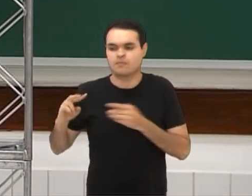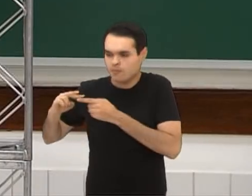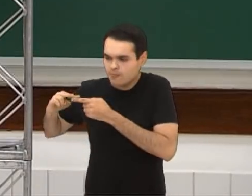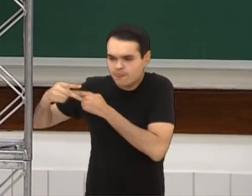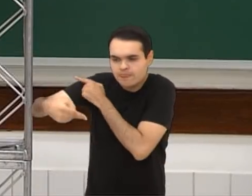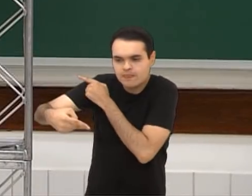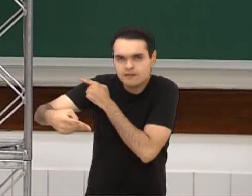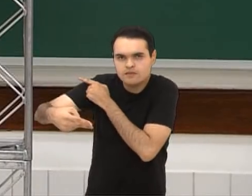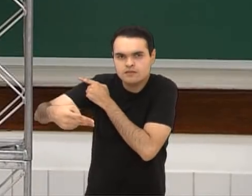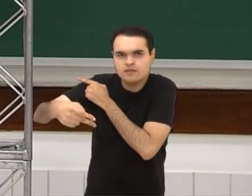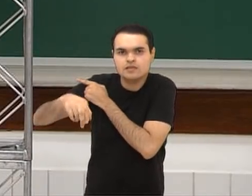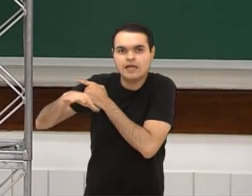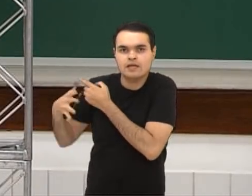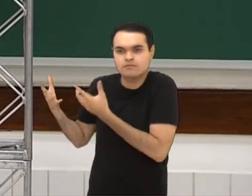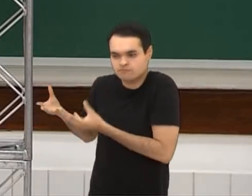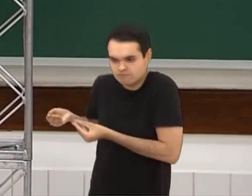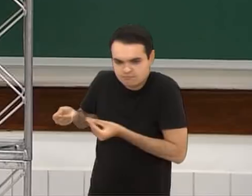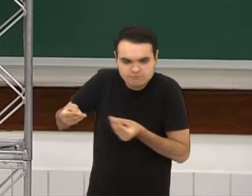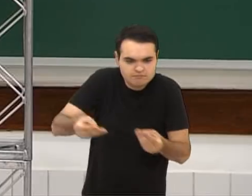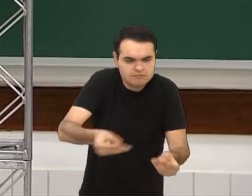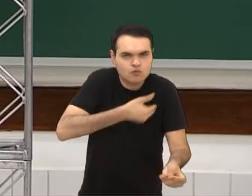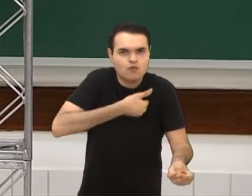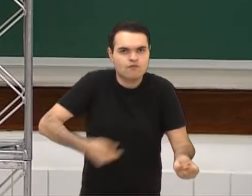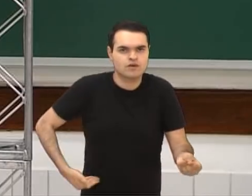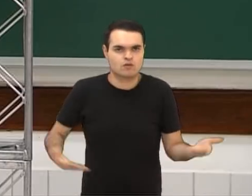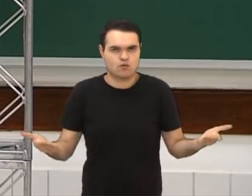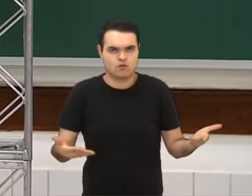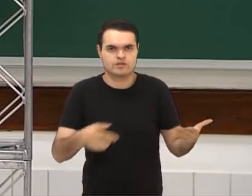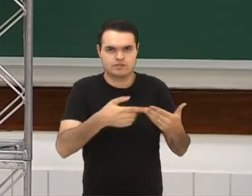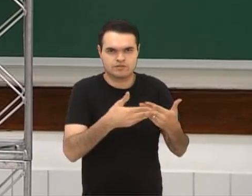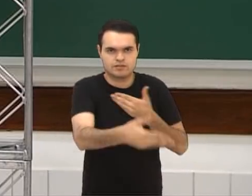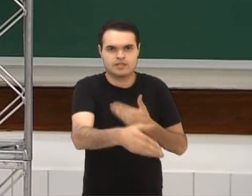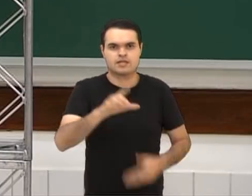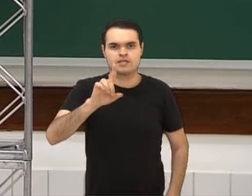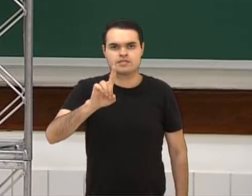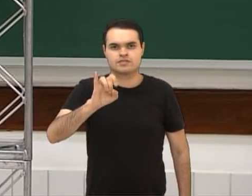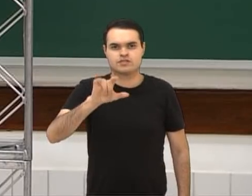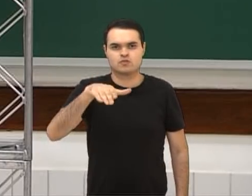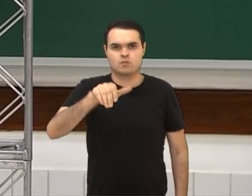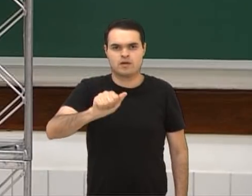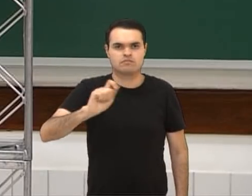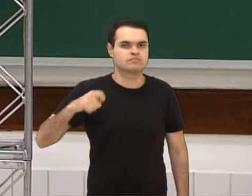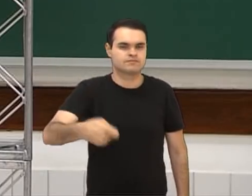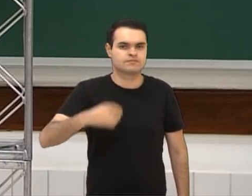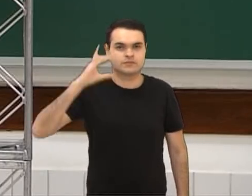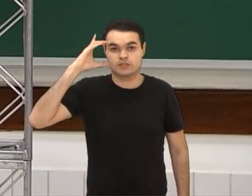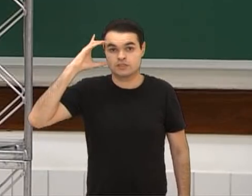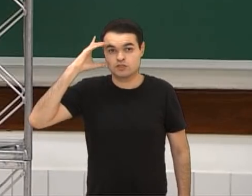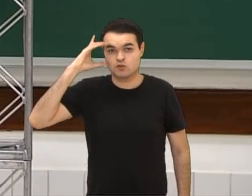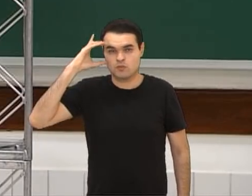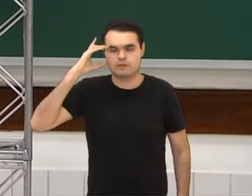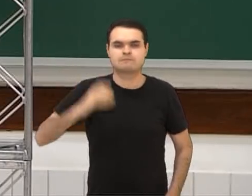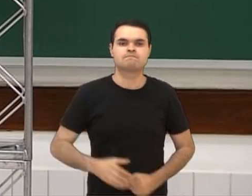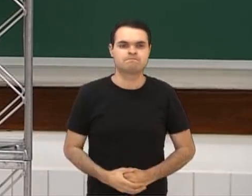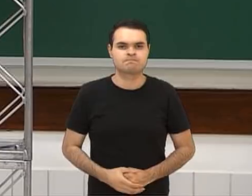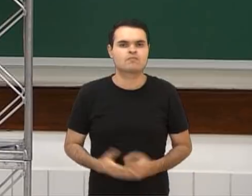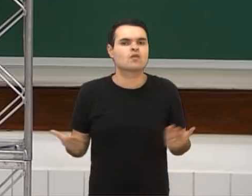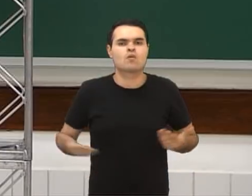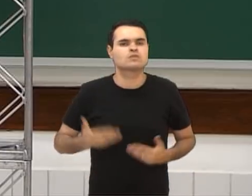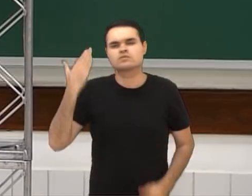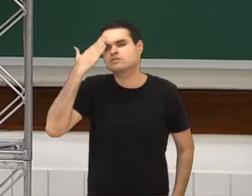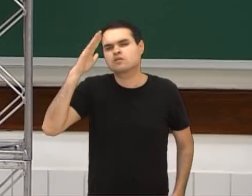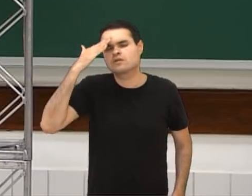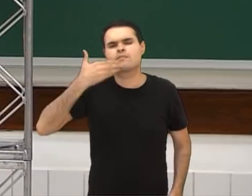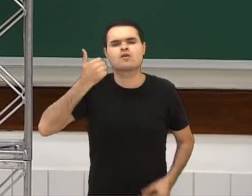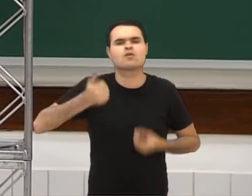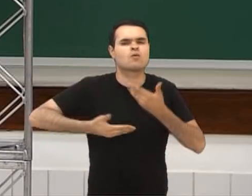sucessão do governo Lula. Para a aula de hoje, nós vamos falar sobre o governo Dilma Rousseff. Então, nós vamos entender um pouco melhor